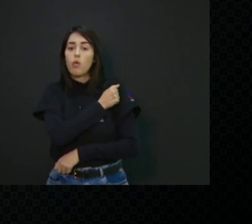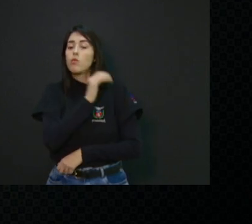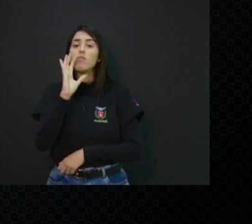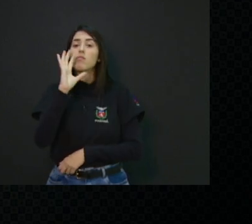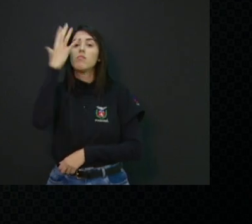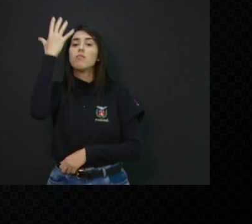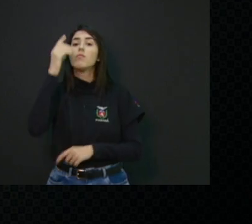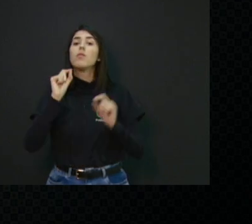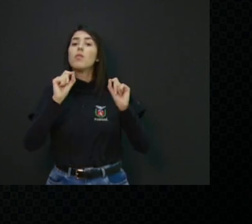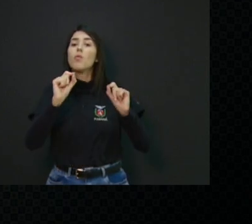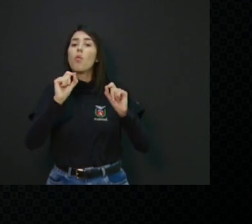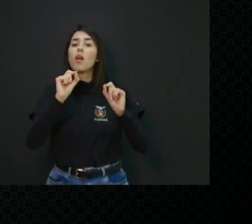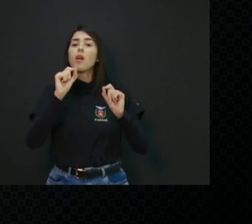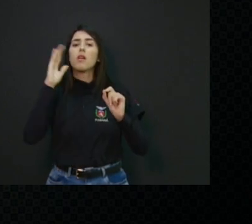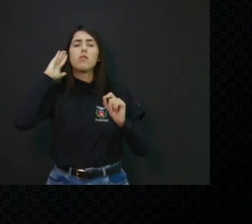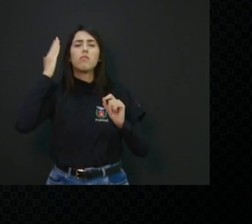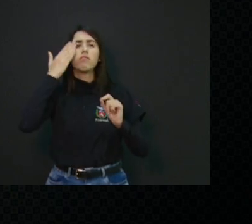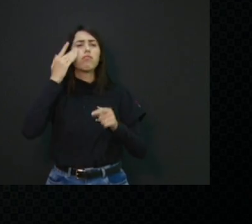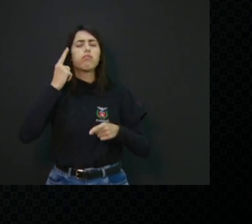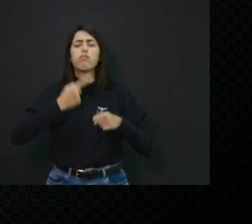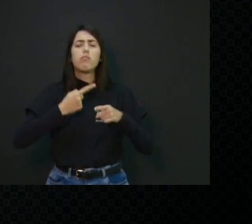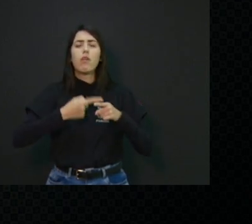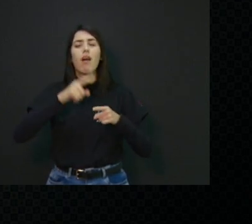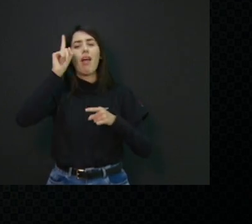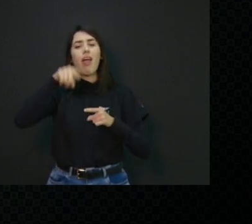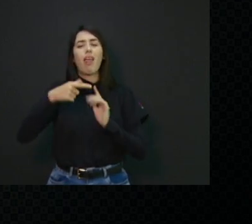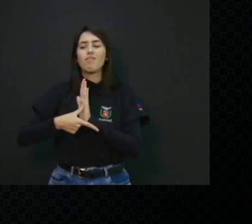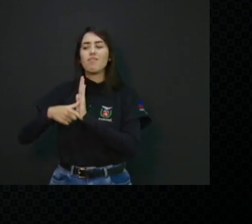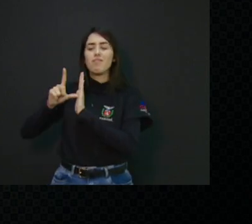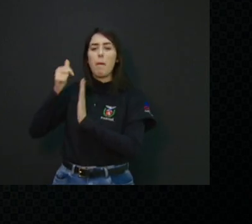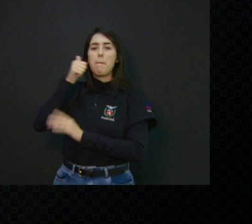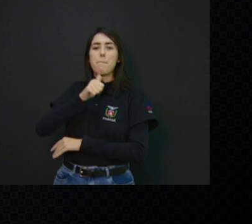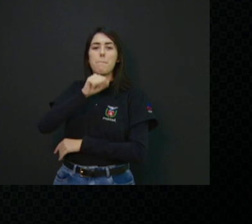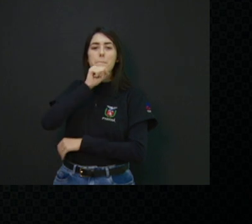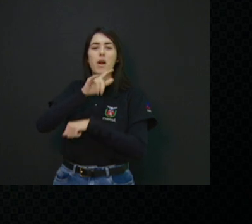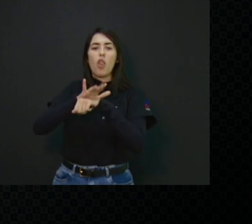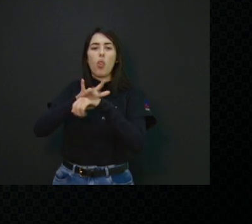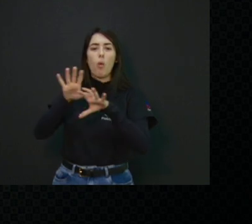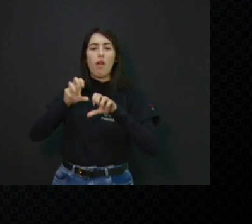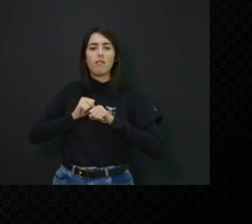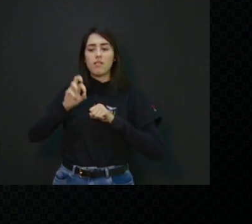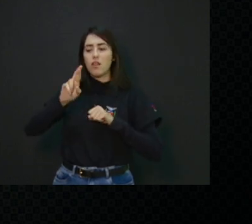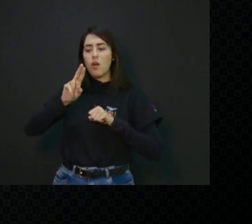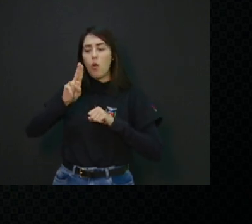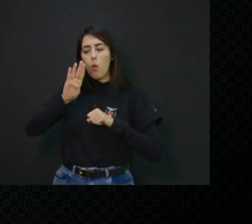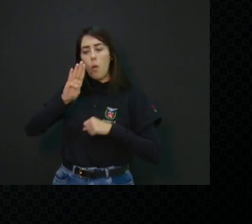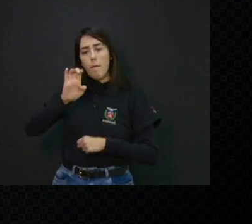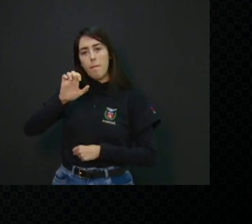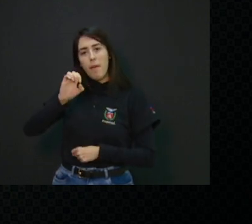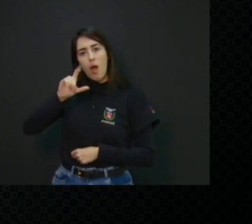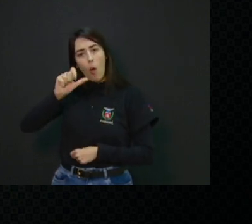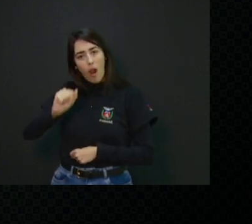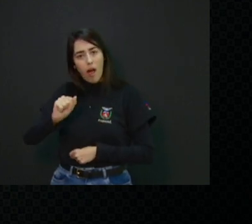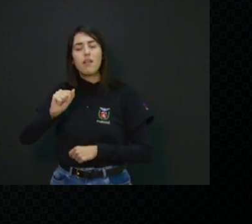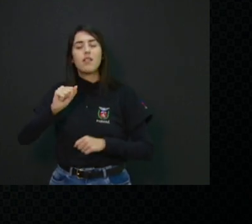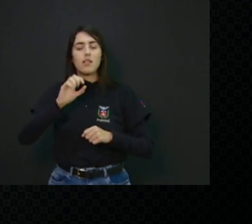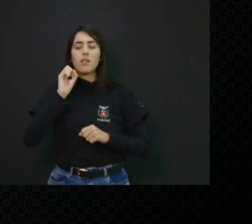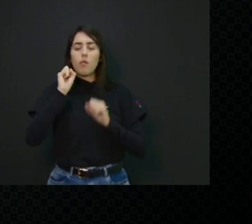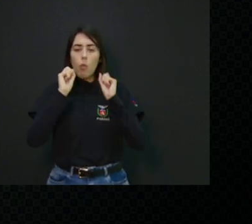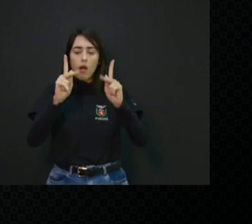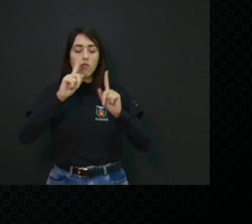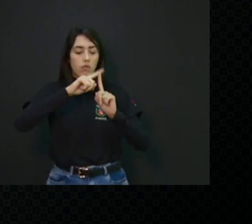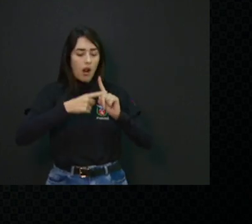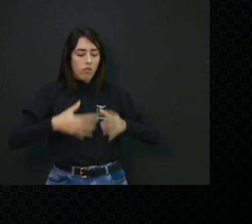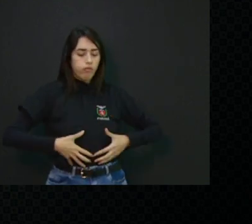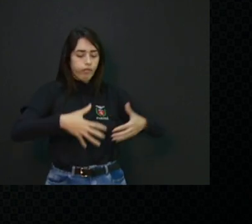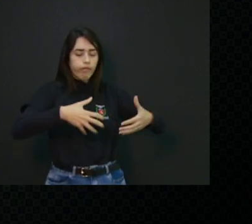a rubéola congênita. Uhum. A mãe adquiriu e durante a gestação ela passou para essa criança, né? Uhum. Então,